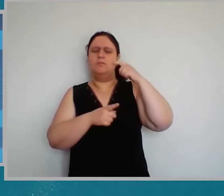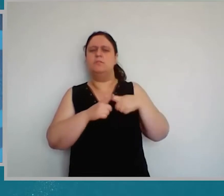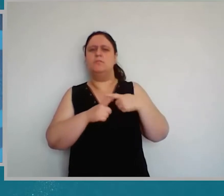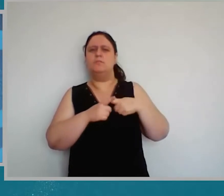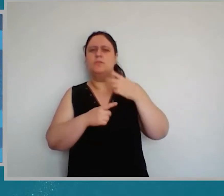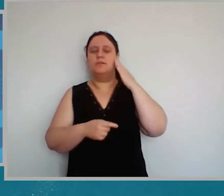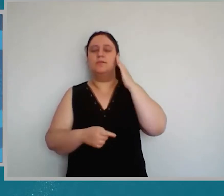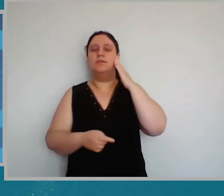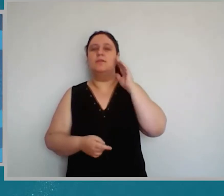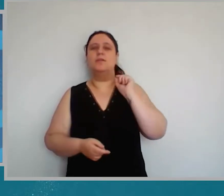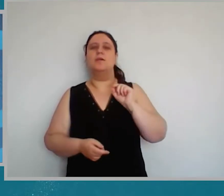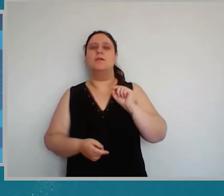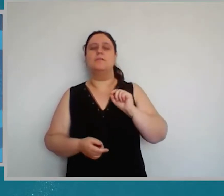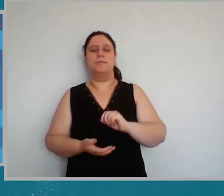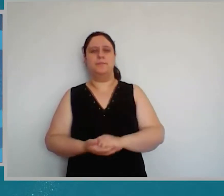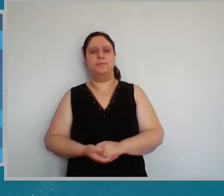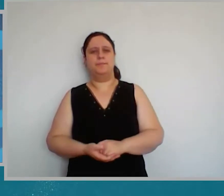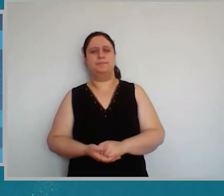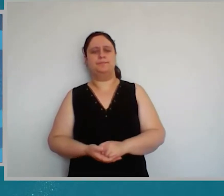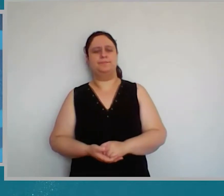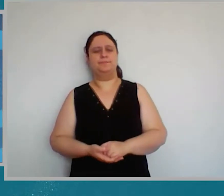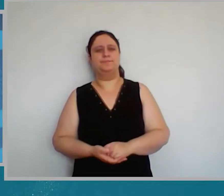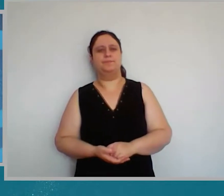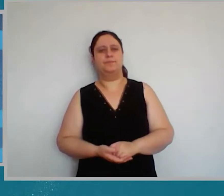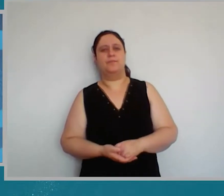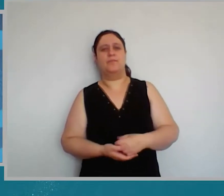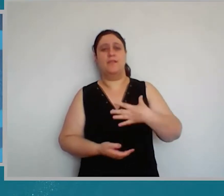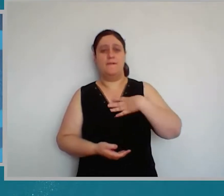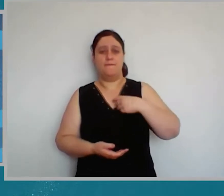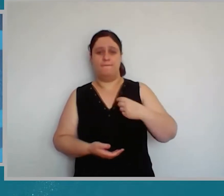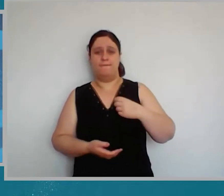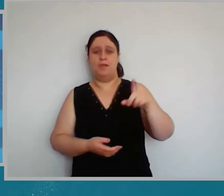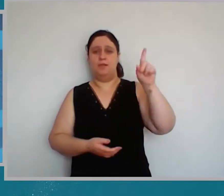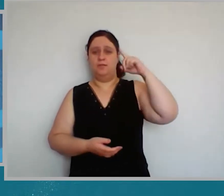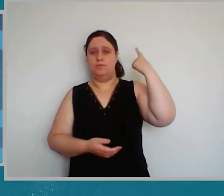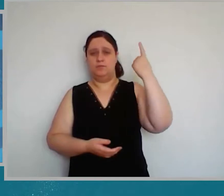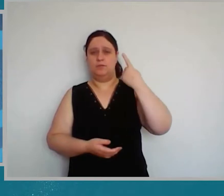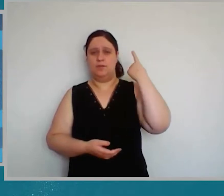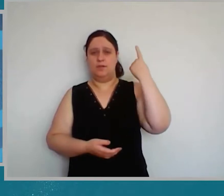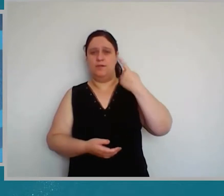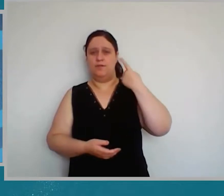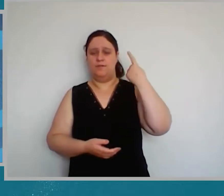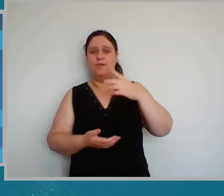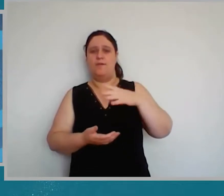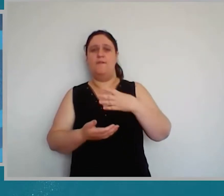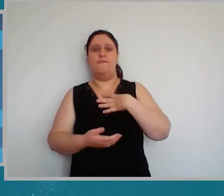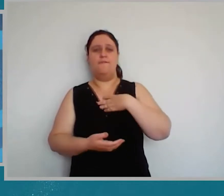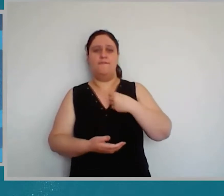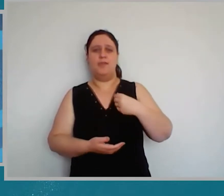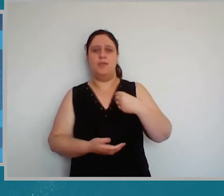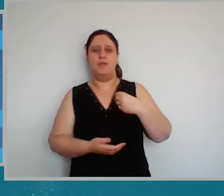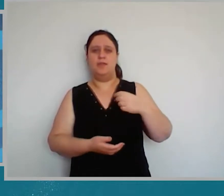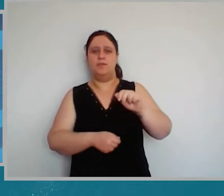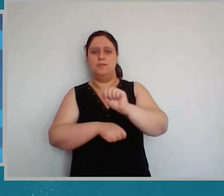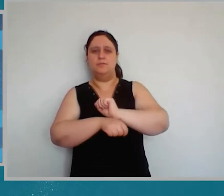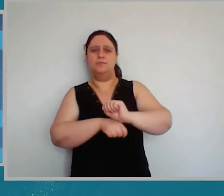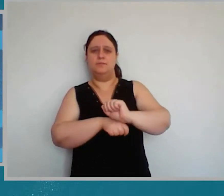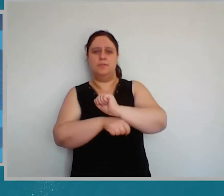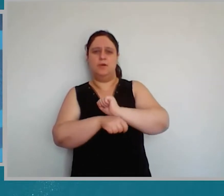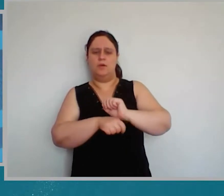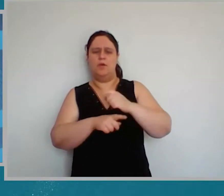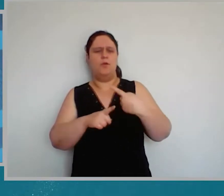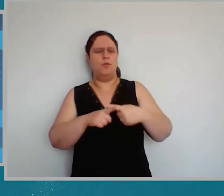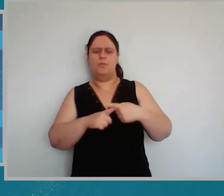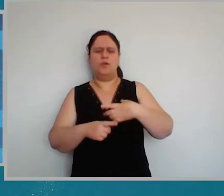Livro da genealogia de Jesus Cristo, filho de Davi, filho de Abraão. Por que não filho de Adão?